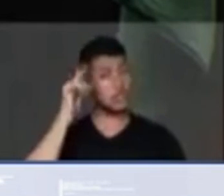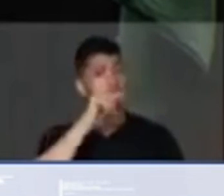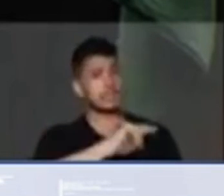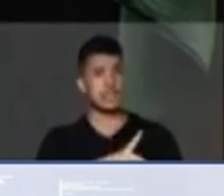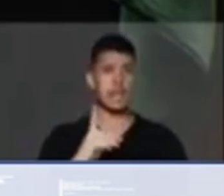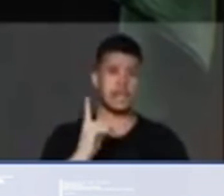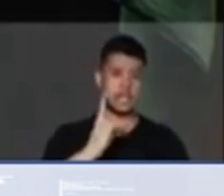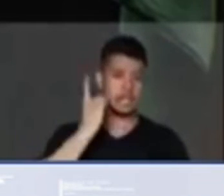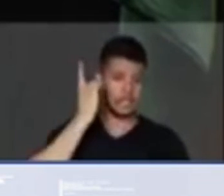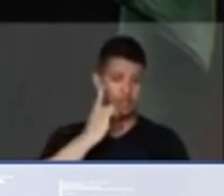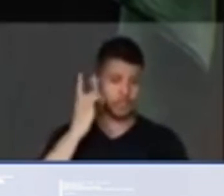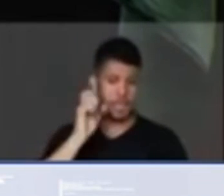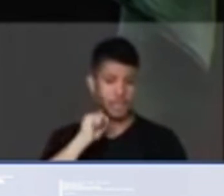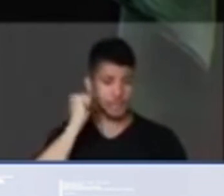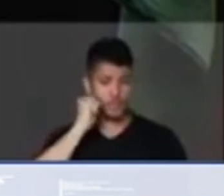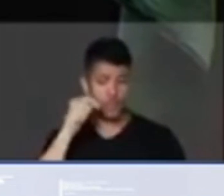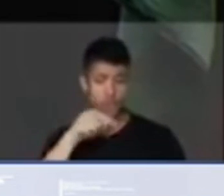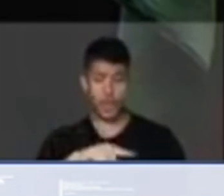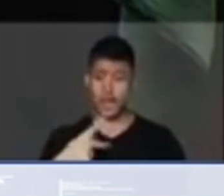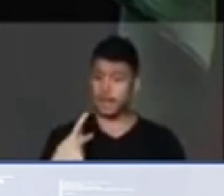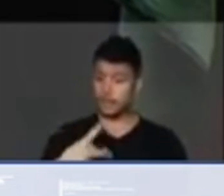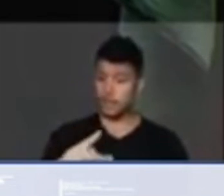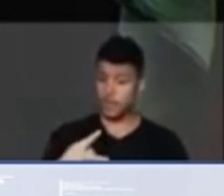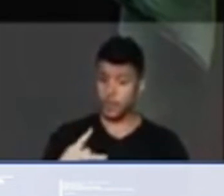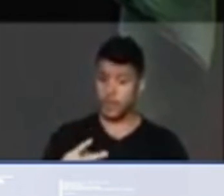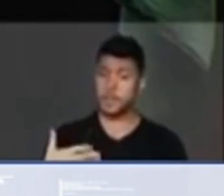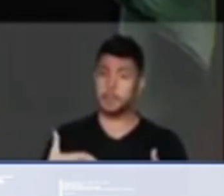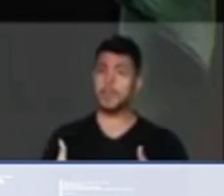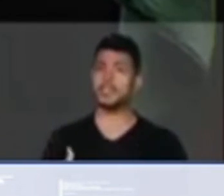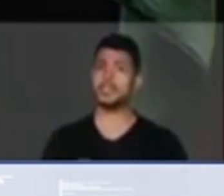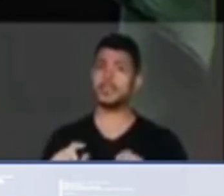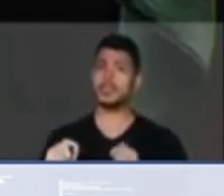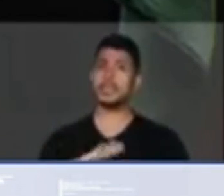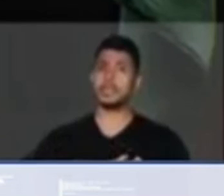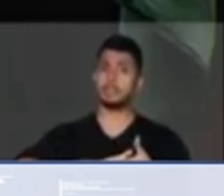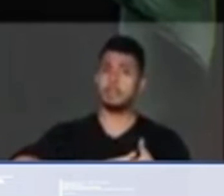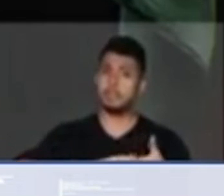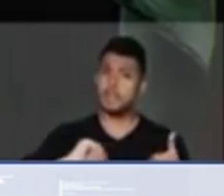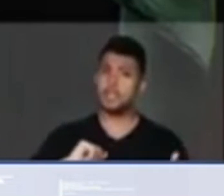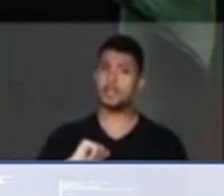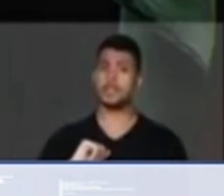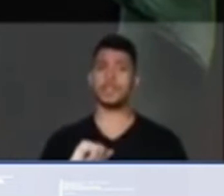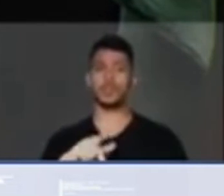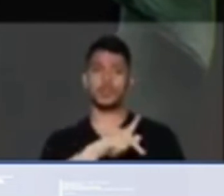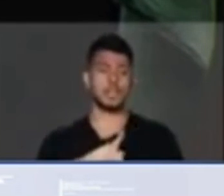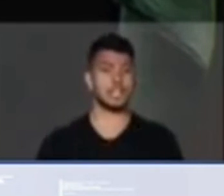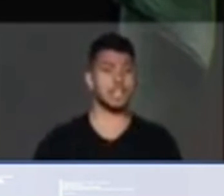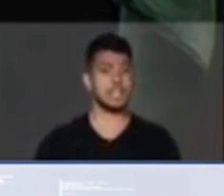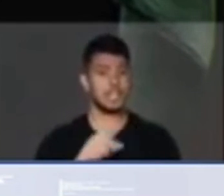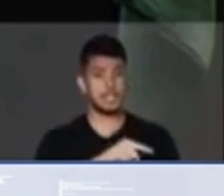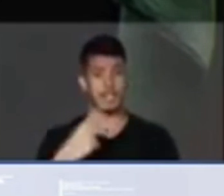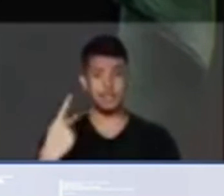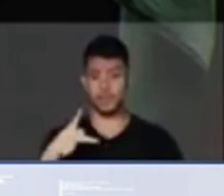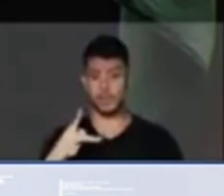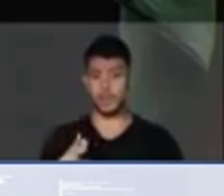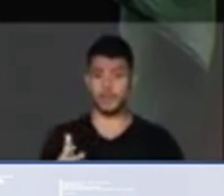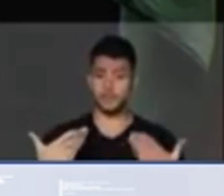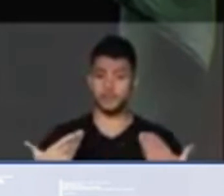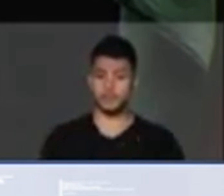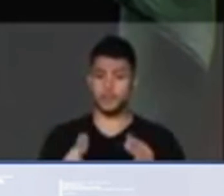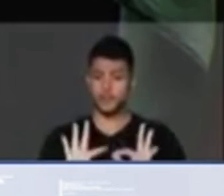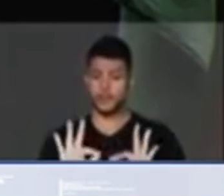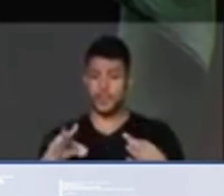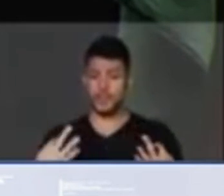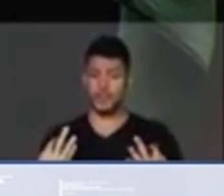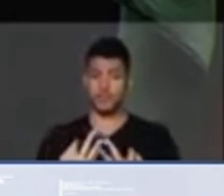família Bolsonaro tem que explicar as negociatas que faz. Família Bolsonaro e o PSL têm que dizer ao Brasil por